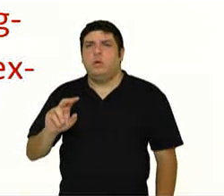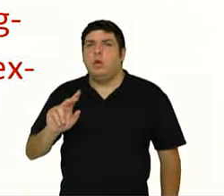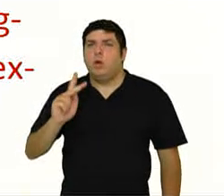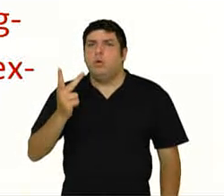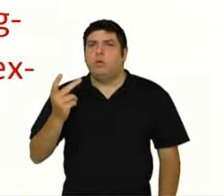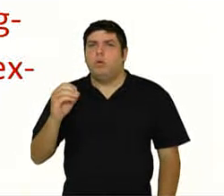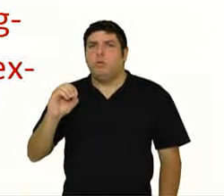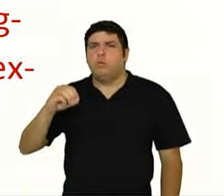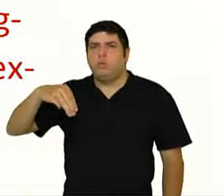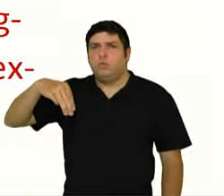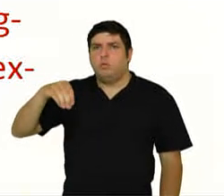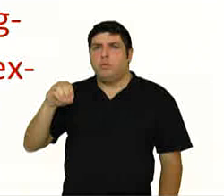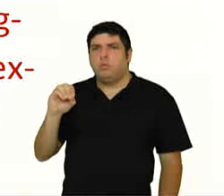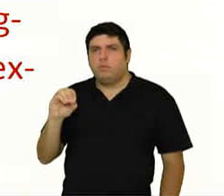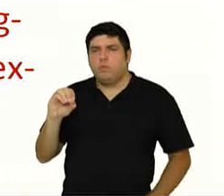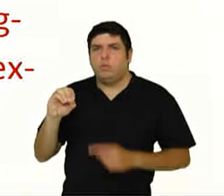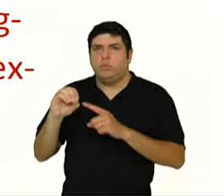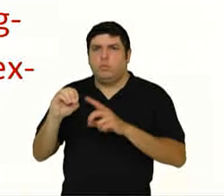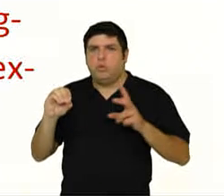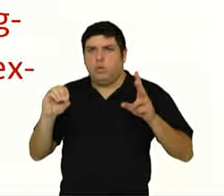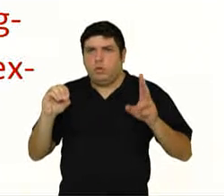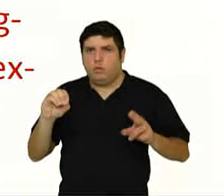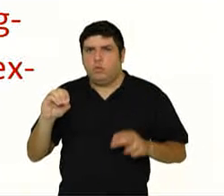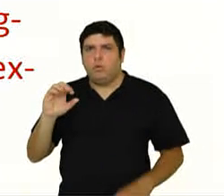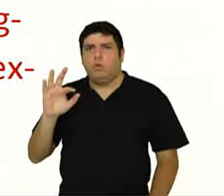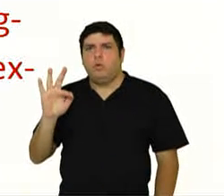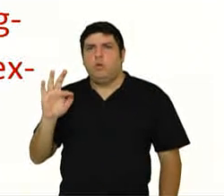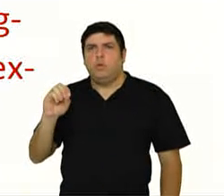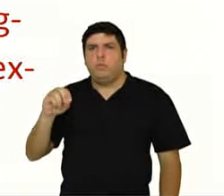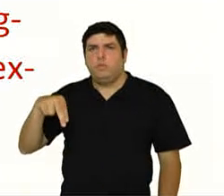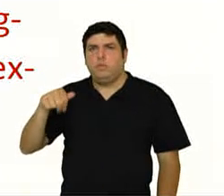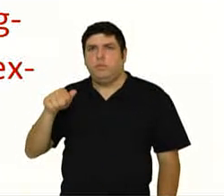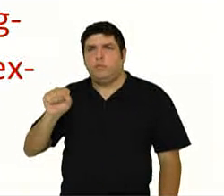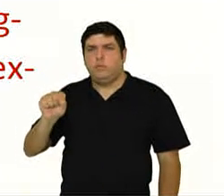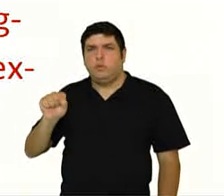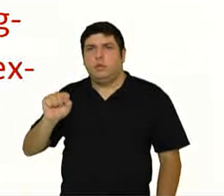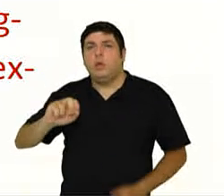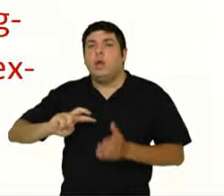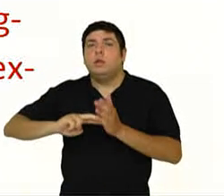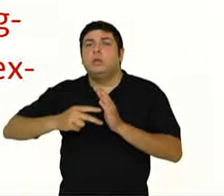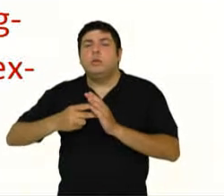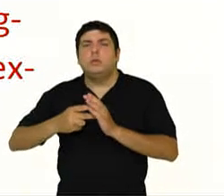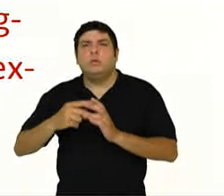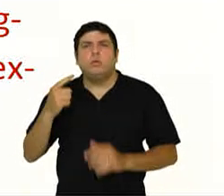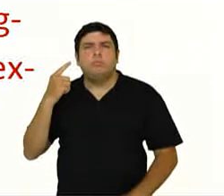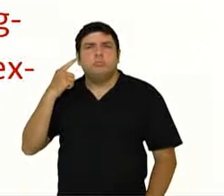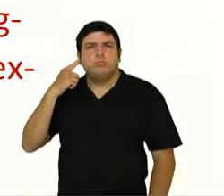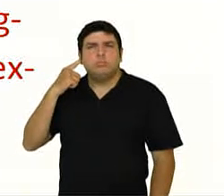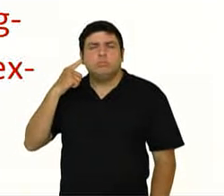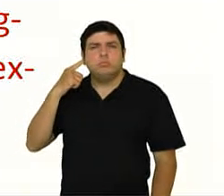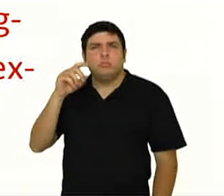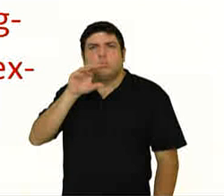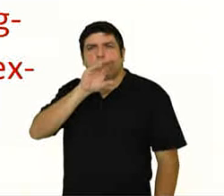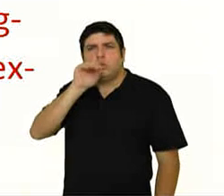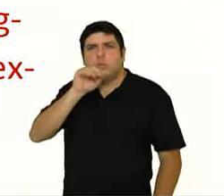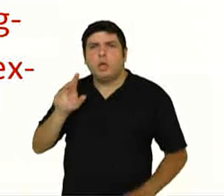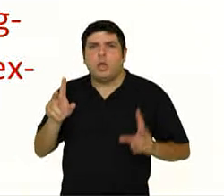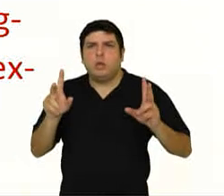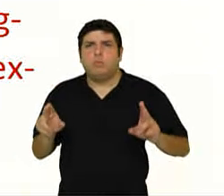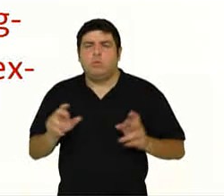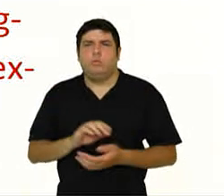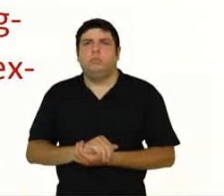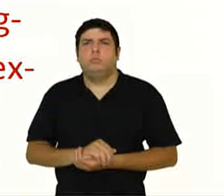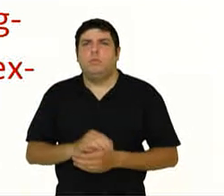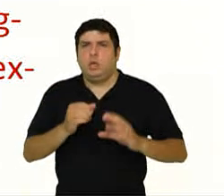e fone, né? Fono de som, homófonas, tá? Elas têm um som igual. Essa característica